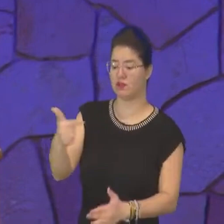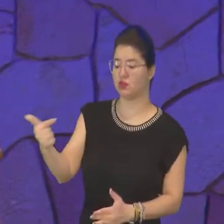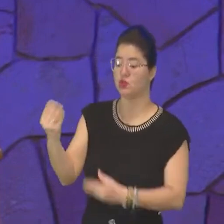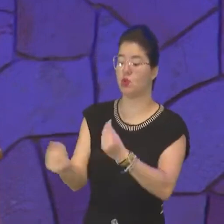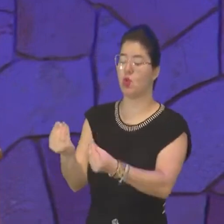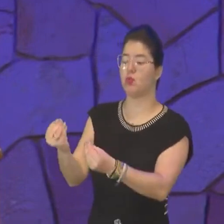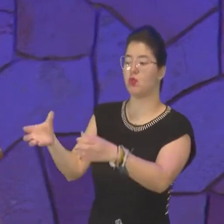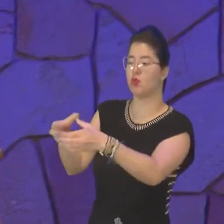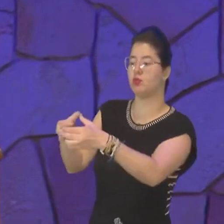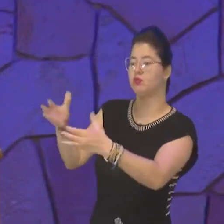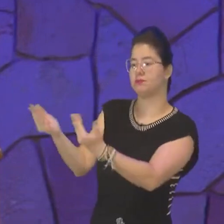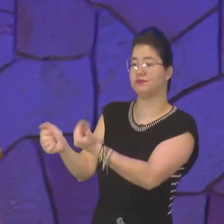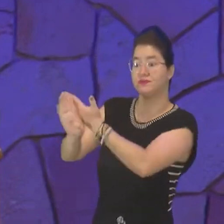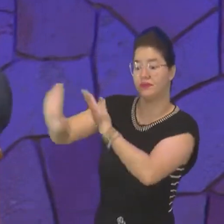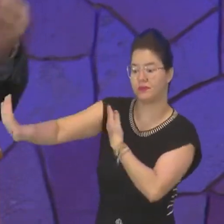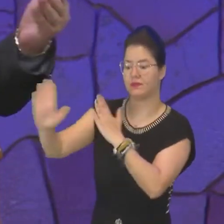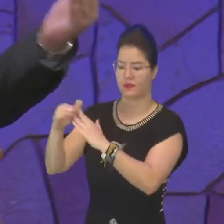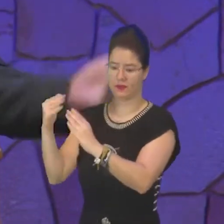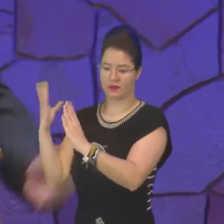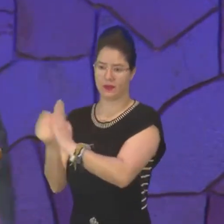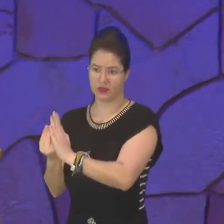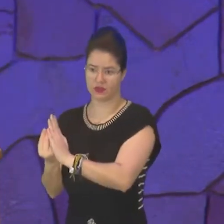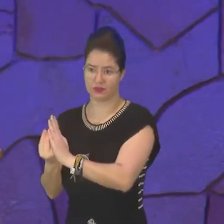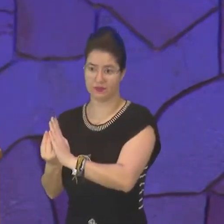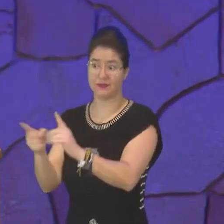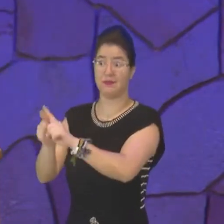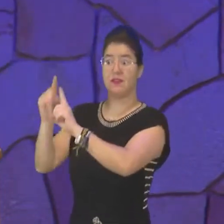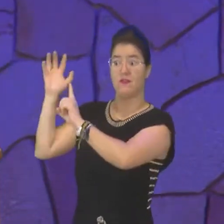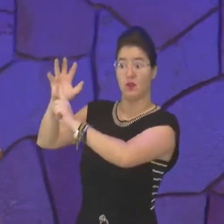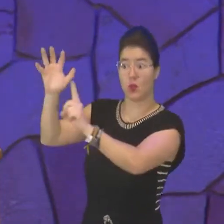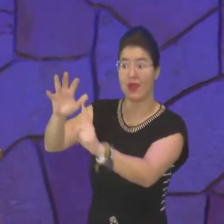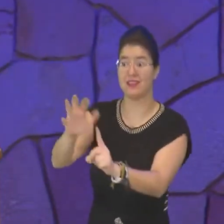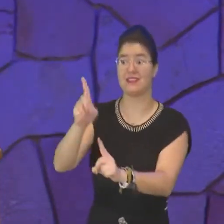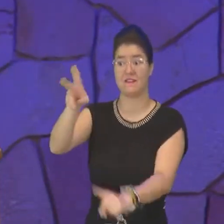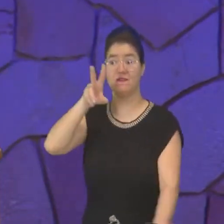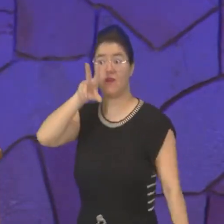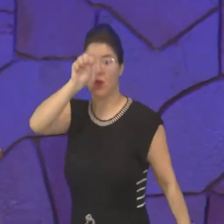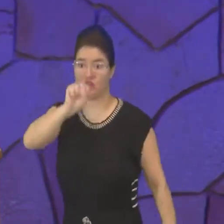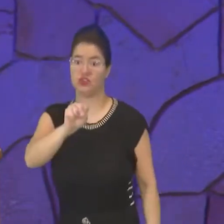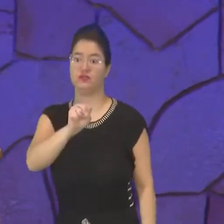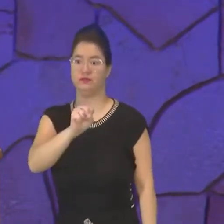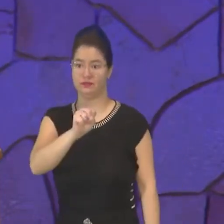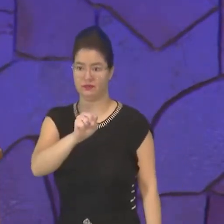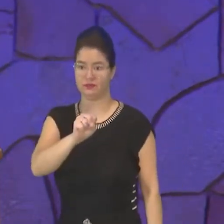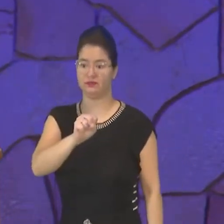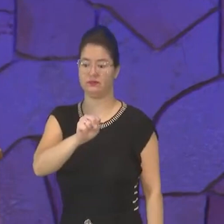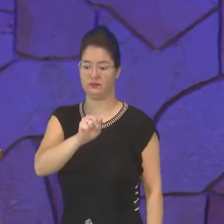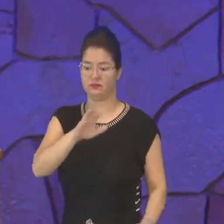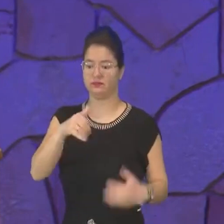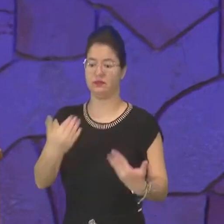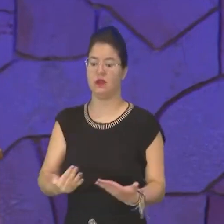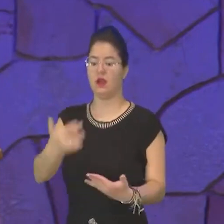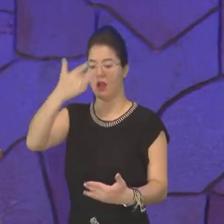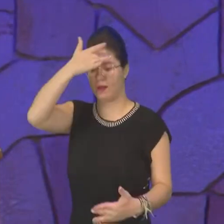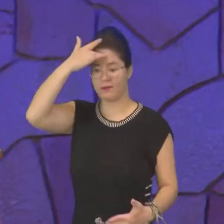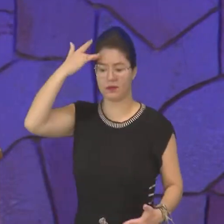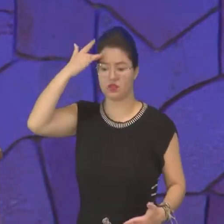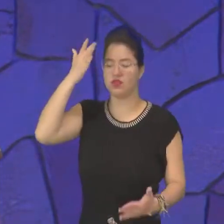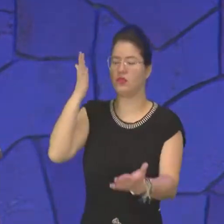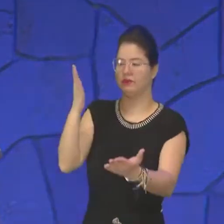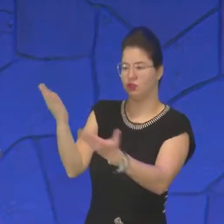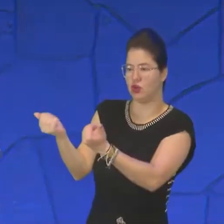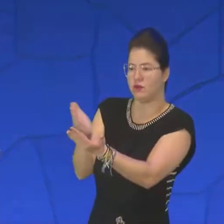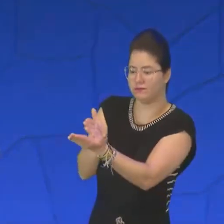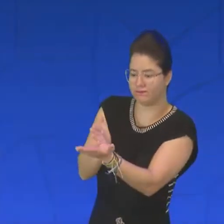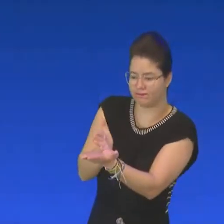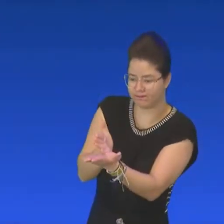igreja. E a influência externa é muito forte. O indivíduo vem caminhando na igreja, e